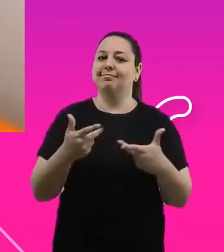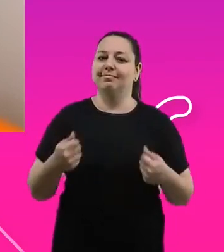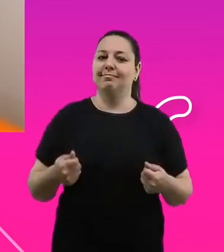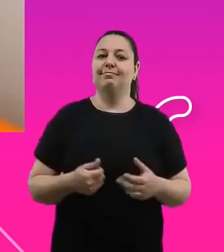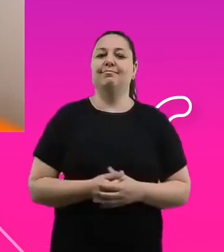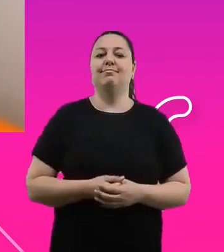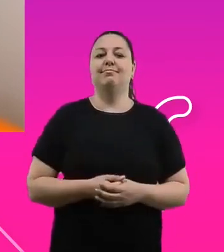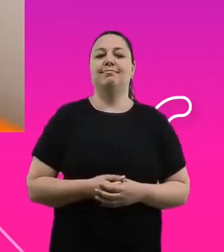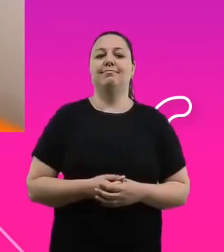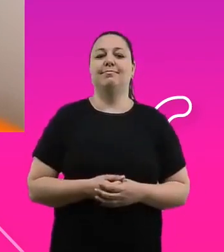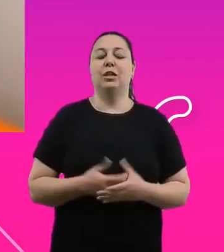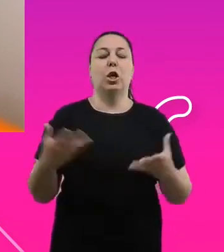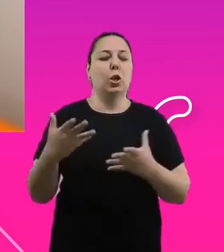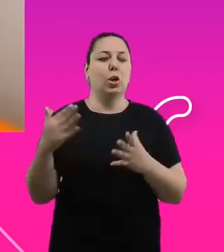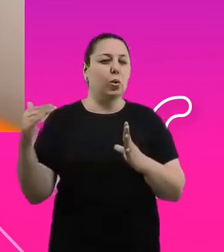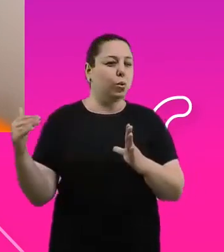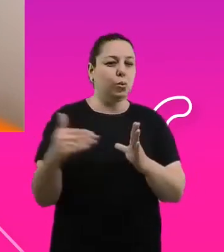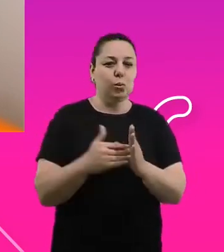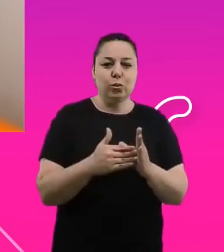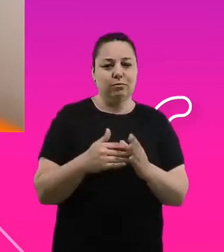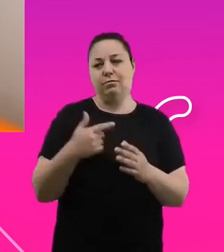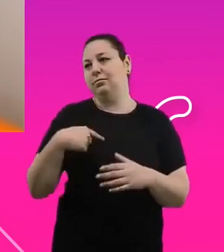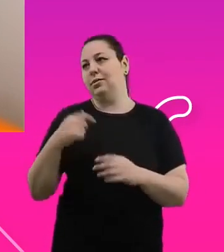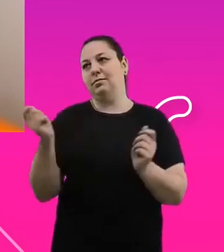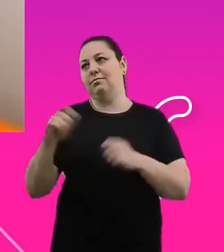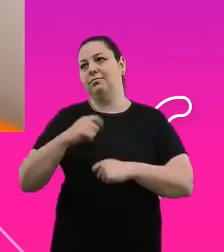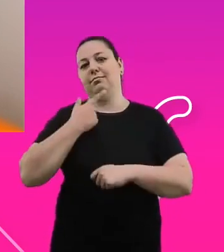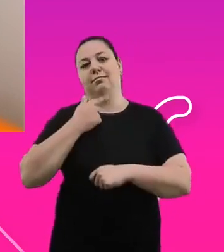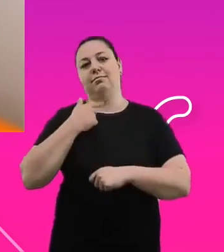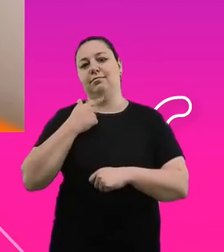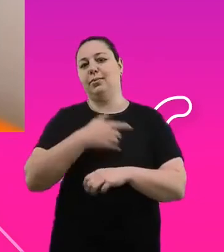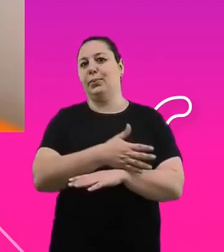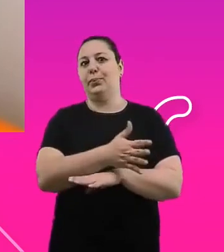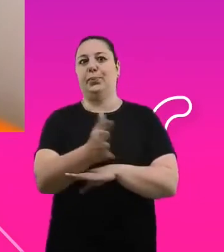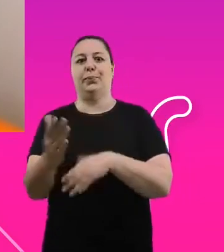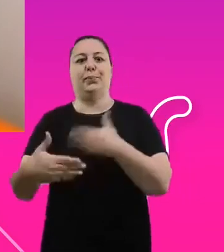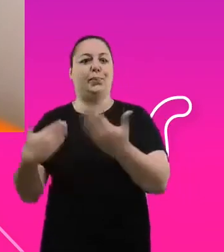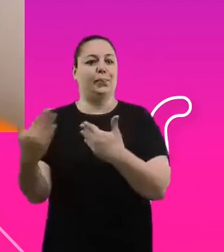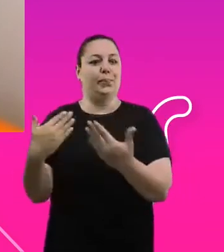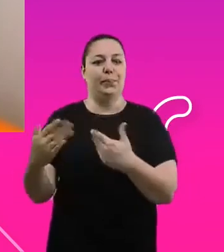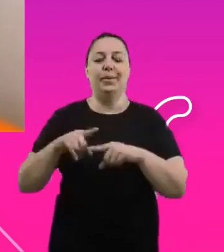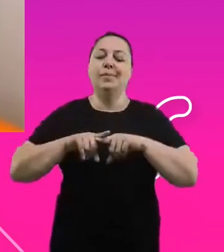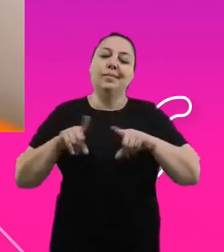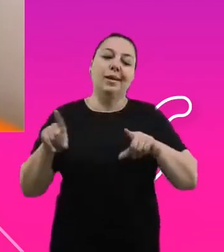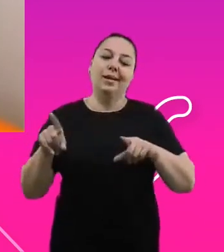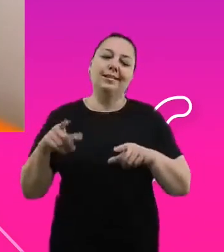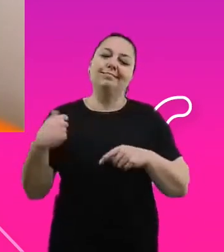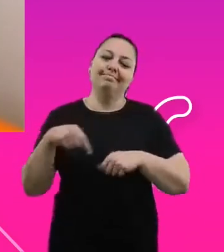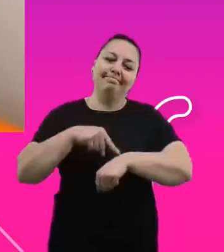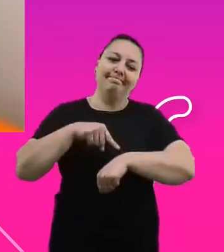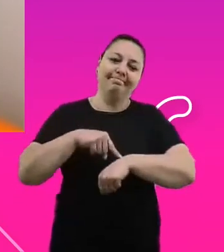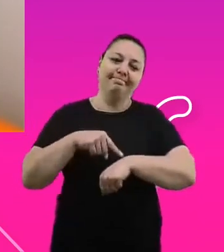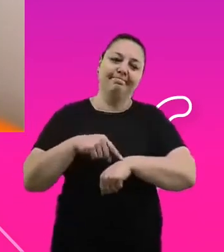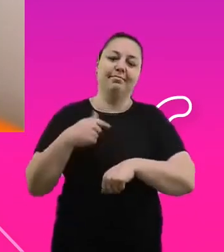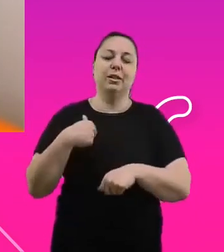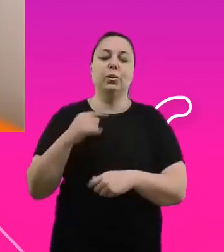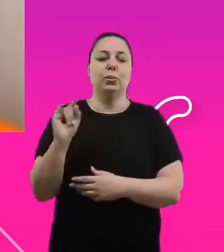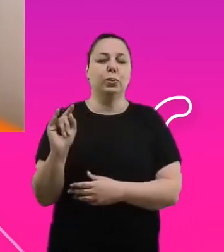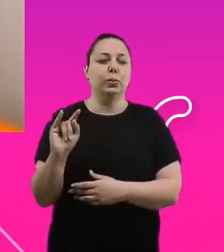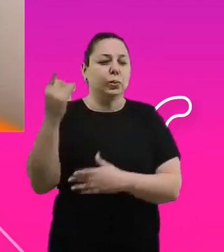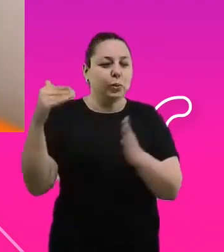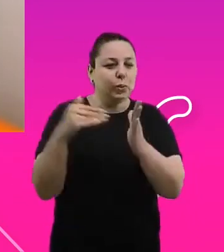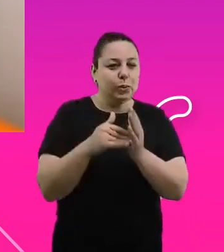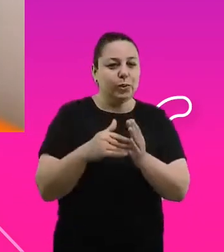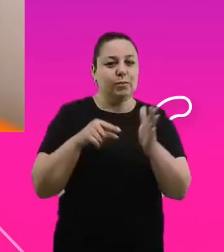gente fechar, eu podia ficar aqui, enfim, né, 1.000 horas conversando com vocês, mas para a gente fechar, queria fechar com uma pergunta mais rapidinha, que